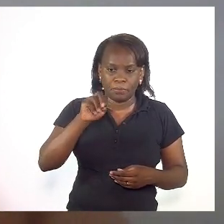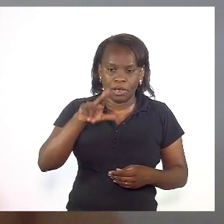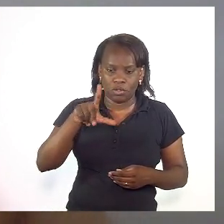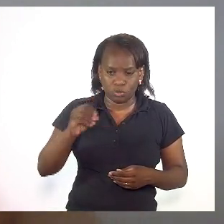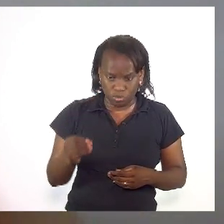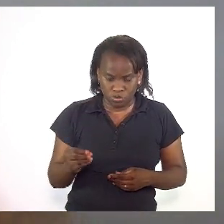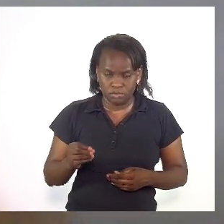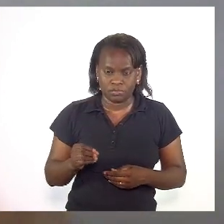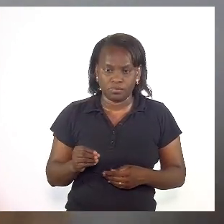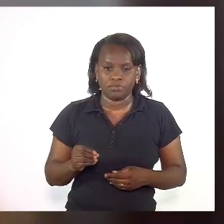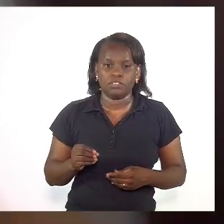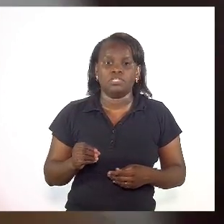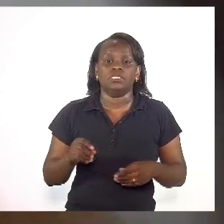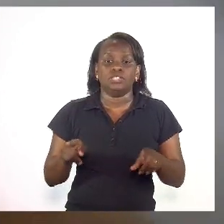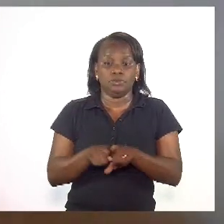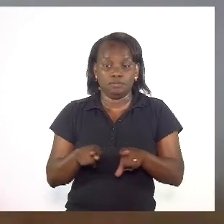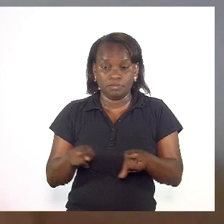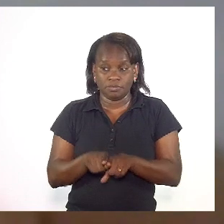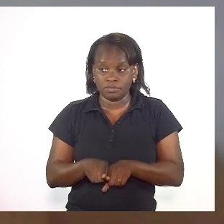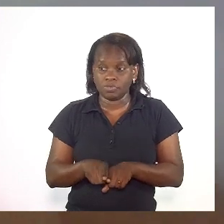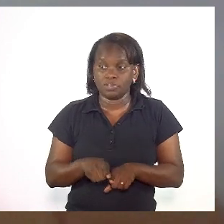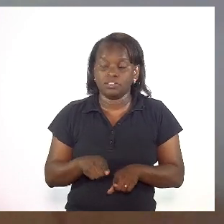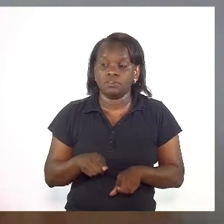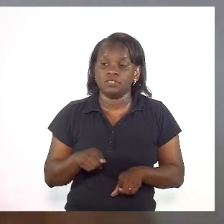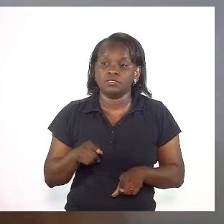da Rocha, assim como na